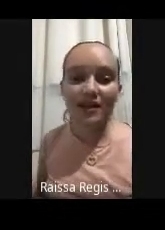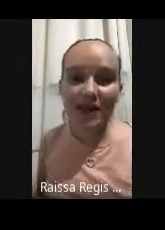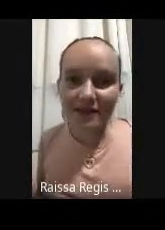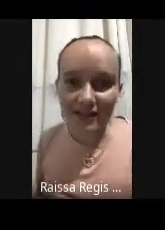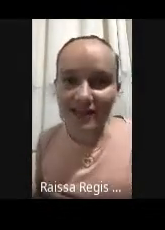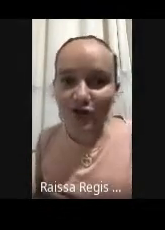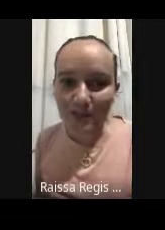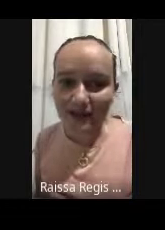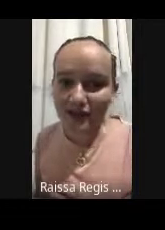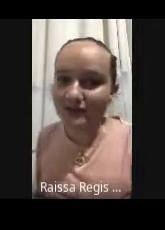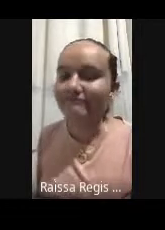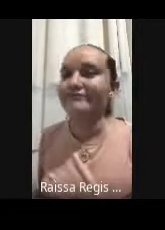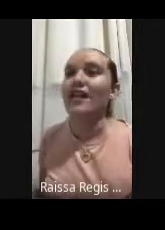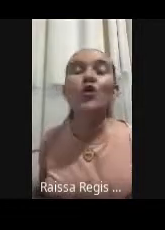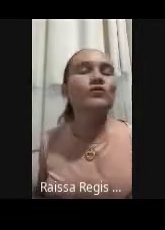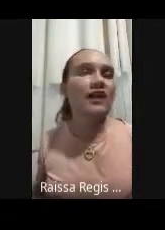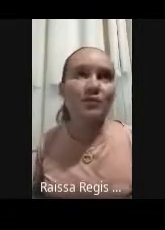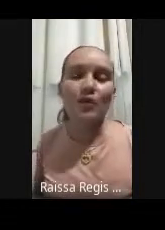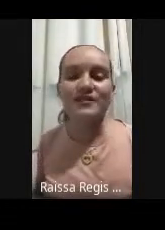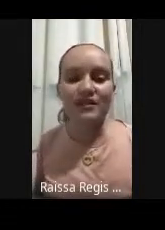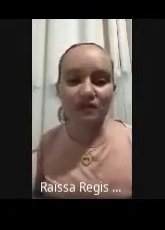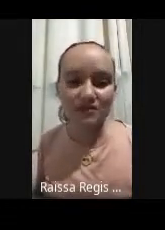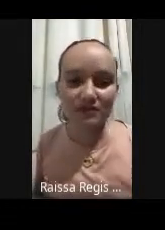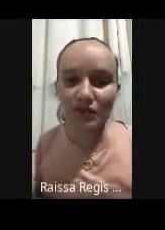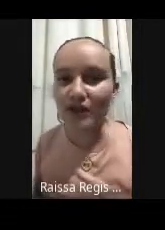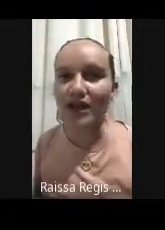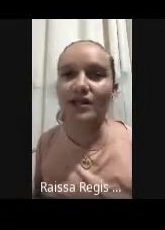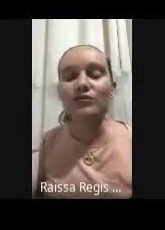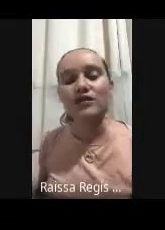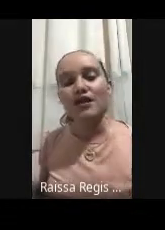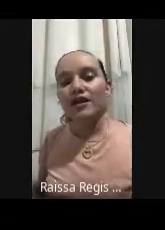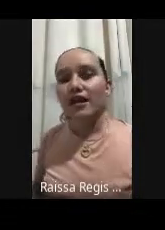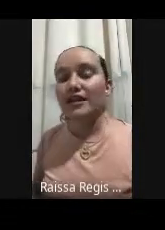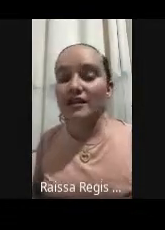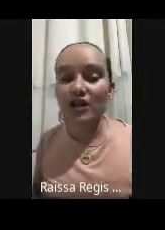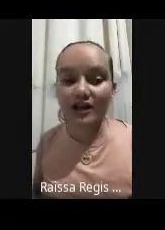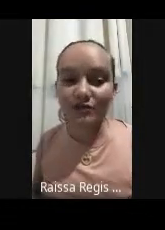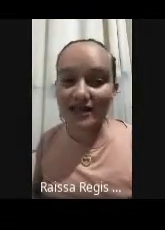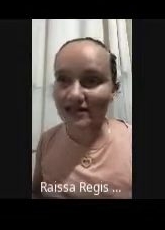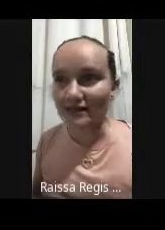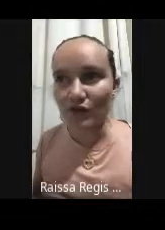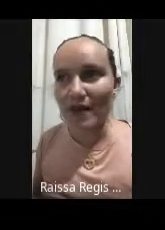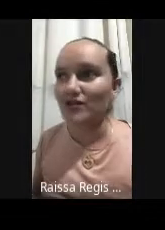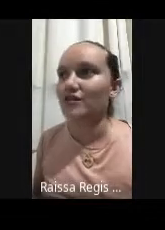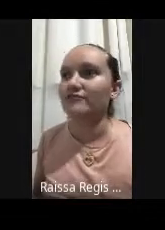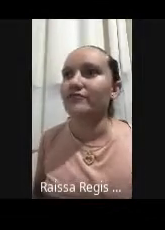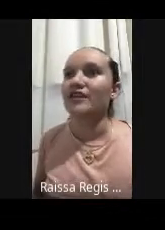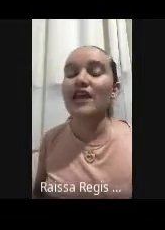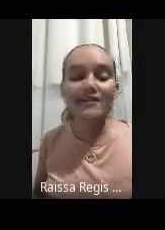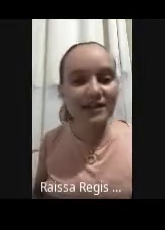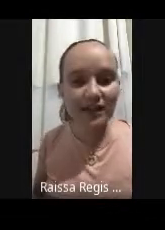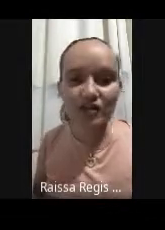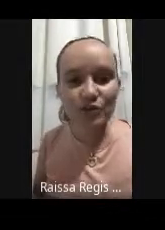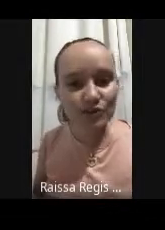E aí veio a escrita alfabética, né? Com o tempo, a escrita ela foi se desenvolvendo. E aí chegamos na escrita alfabética,